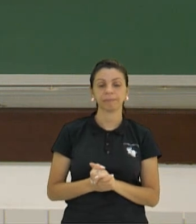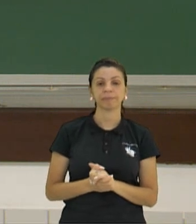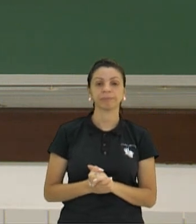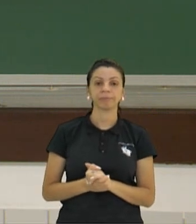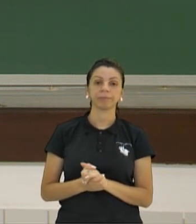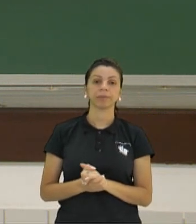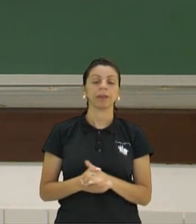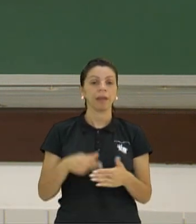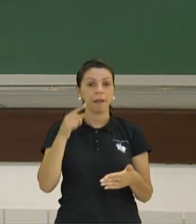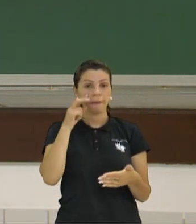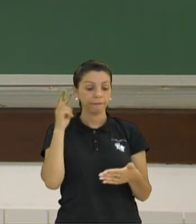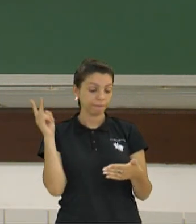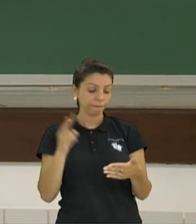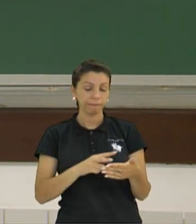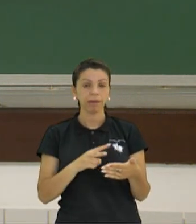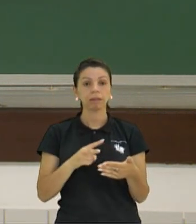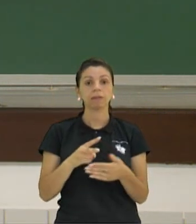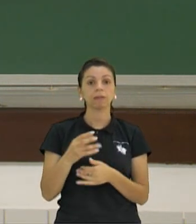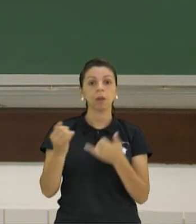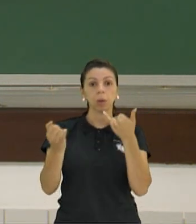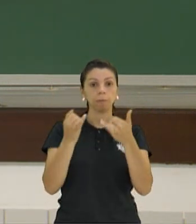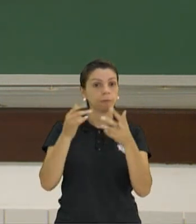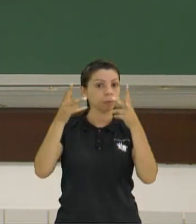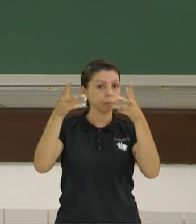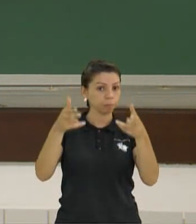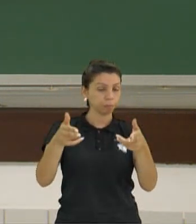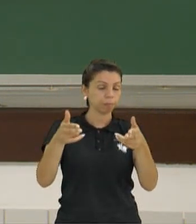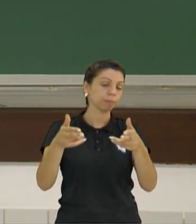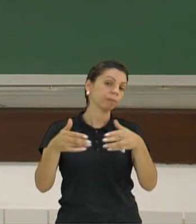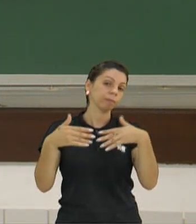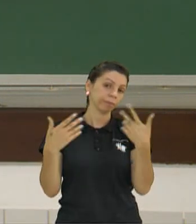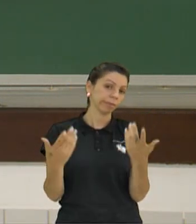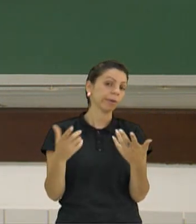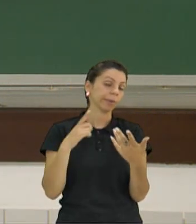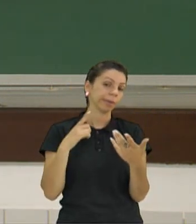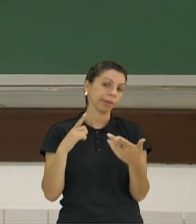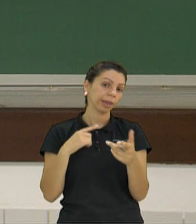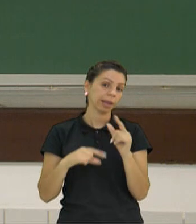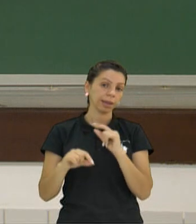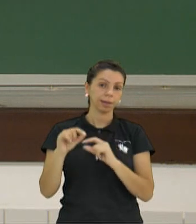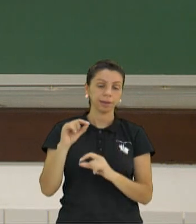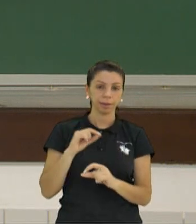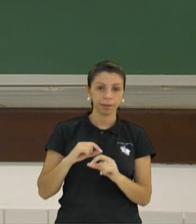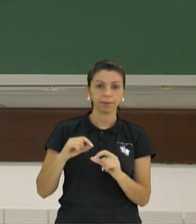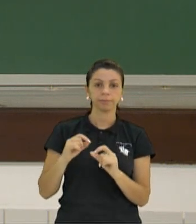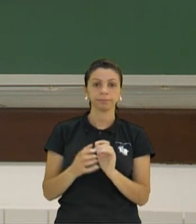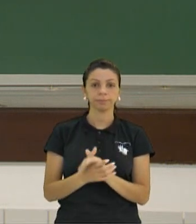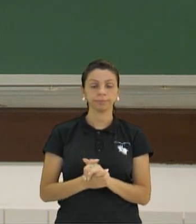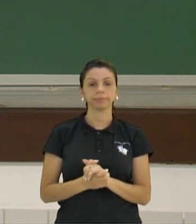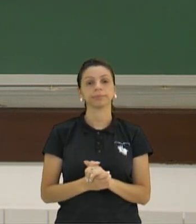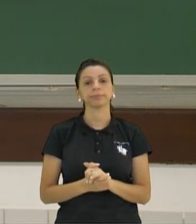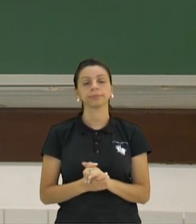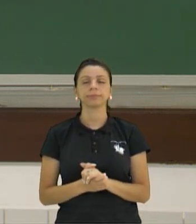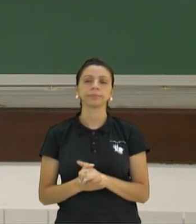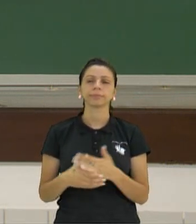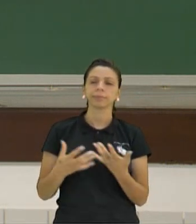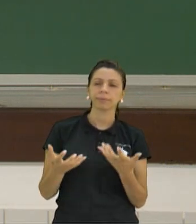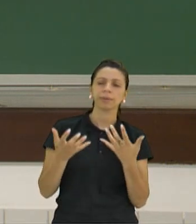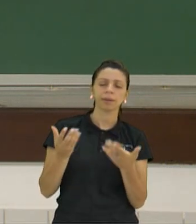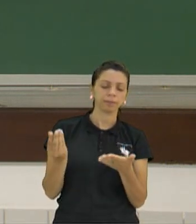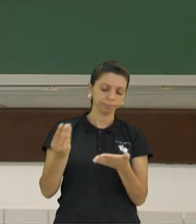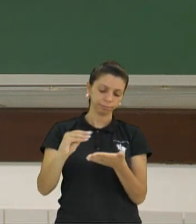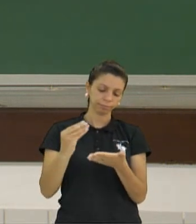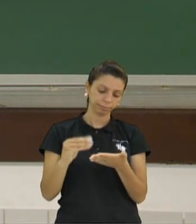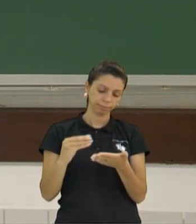Verifique se não está repetindo informação. Normalmente, quando a gente tem esse trabalho para fazer, para realizar, a gente começa a querer colocar